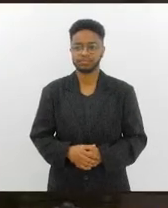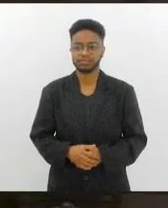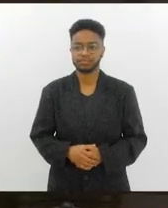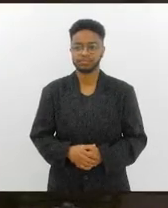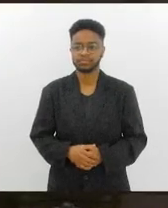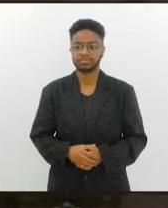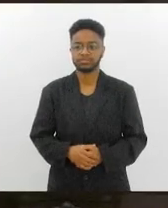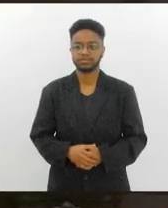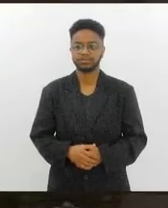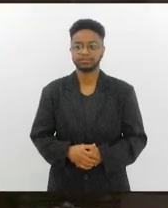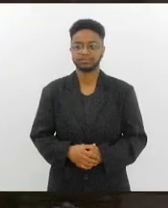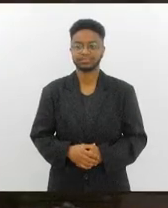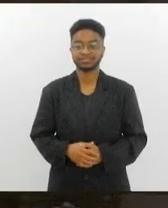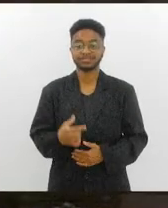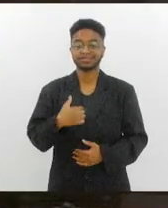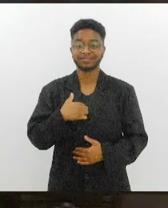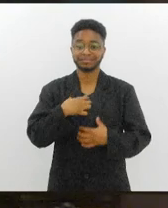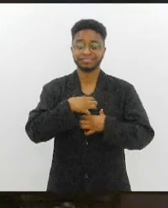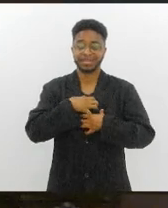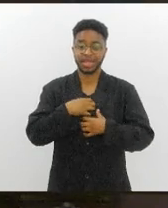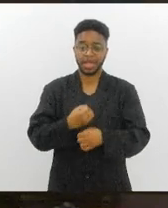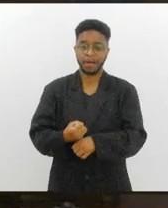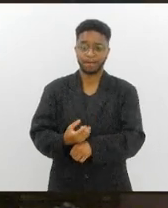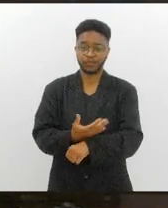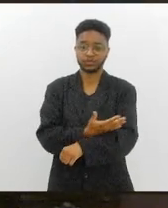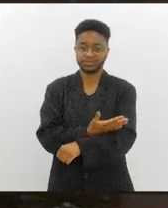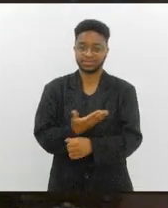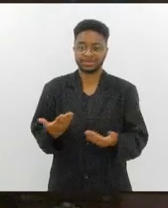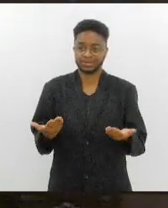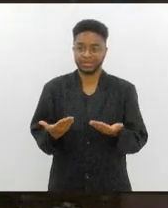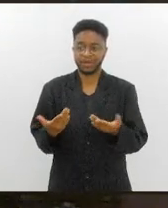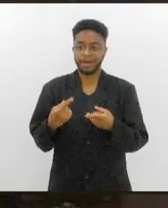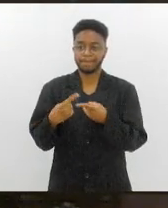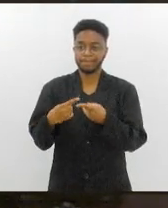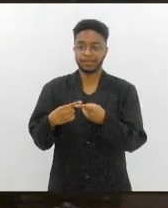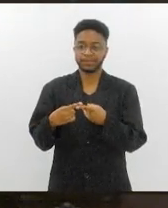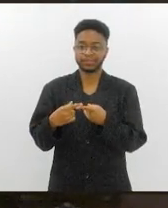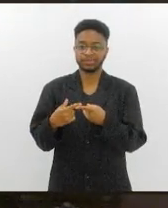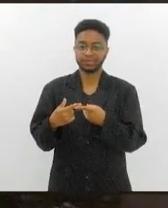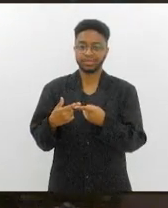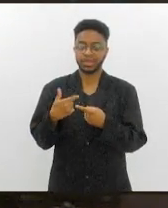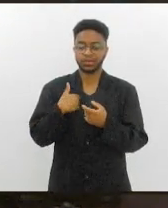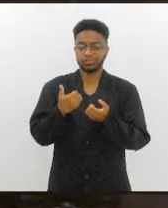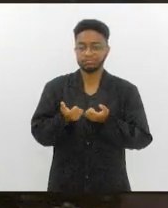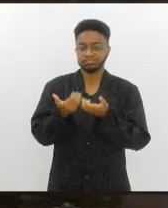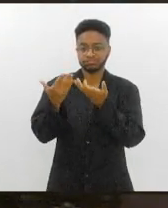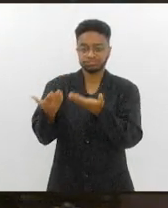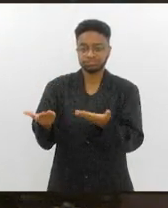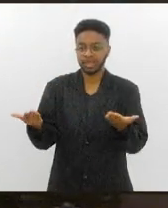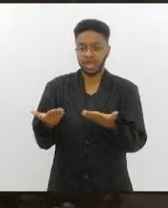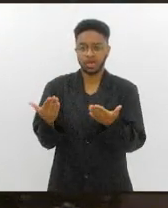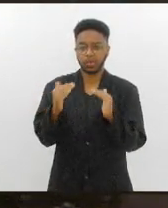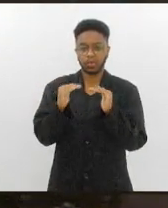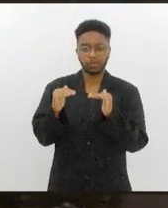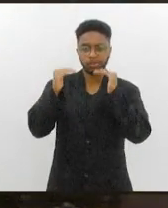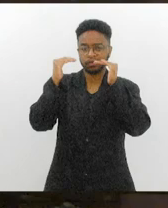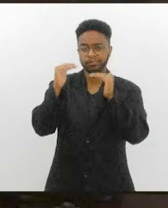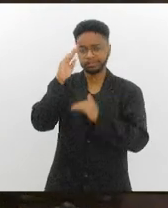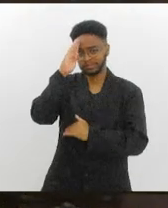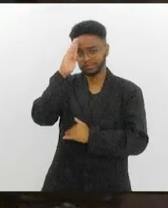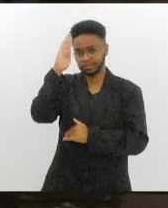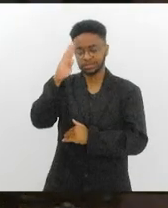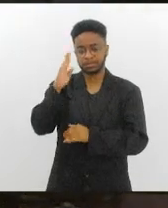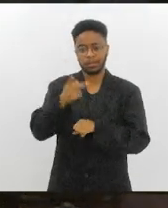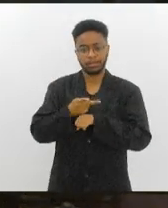Eu estou assim, extremamente emocionada de estar aqui concedendo a maior honraria desse